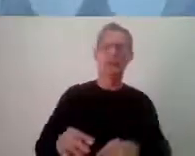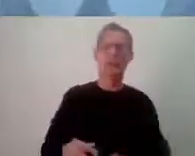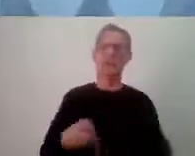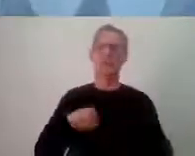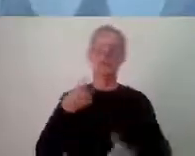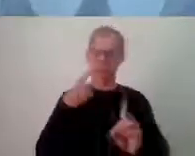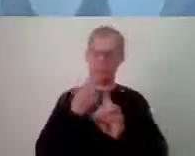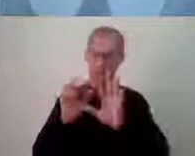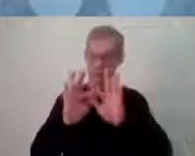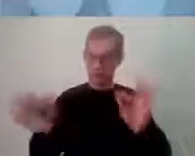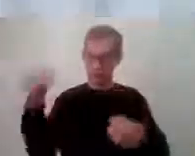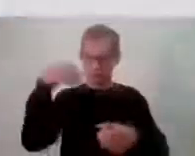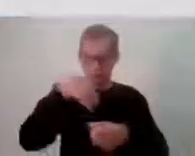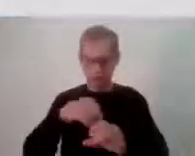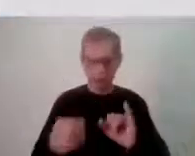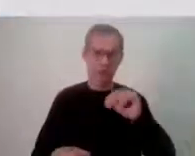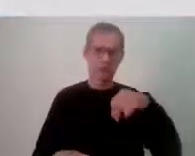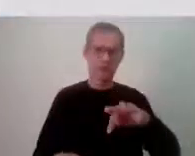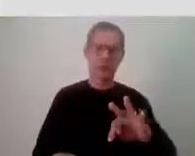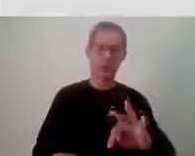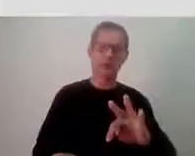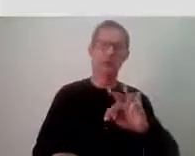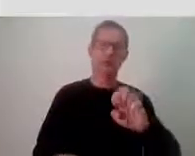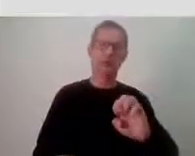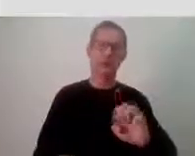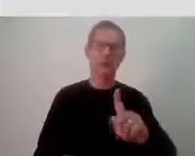integral. Acompanhe no quadro essas propriedades.